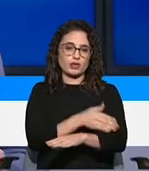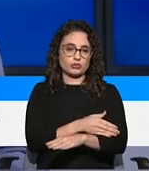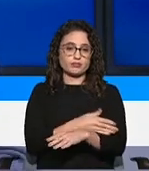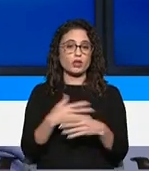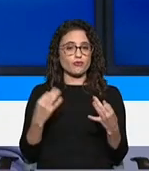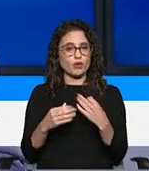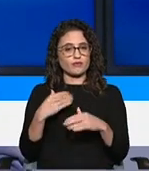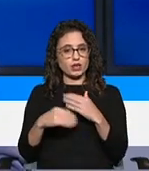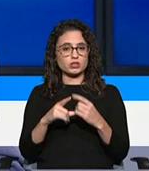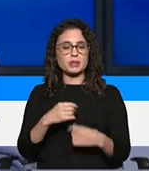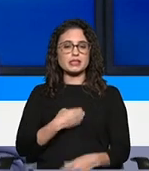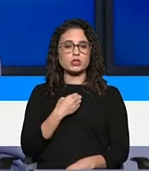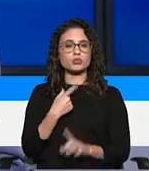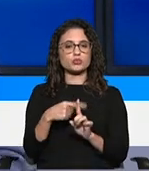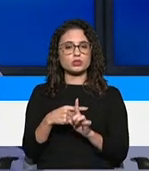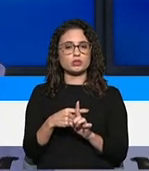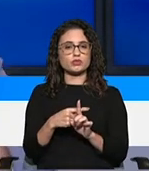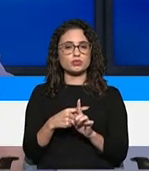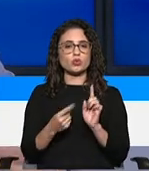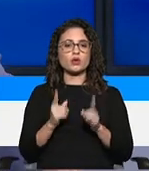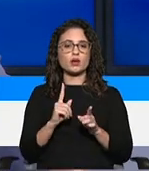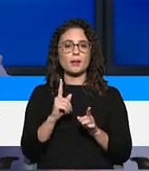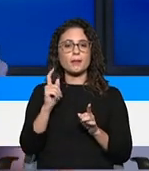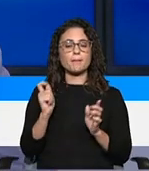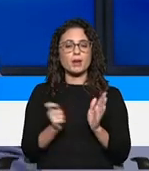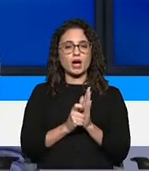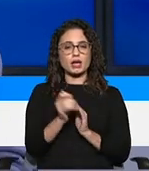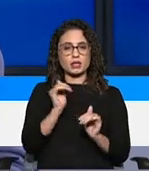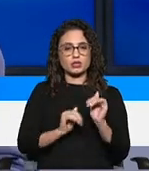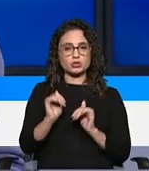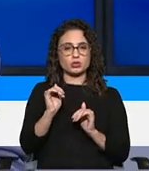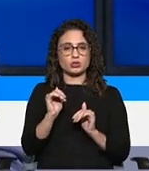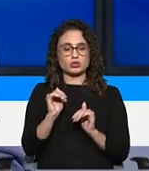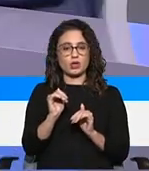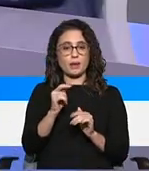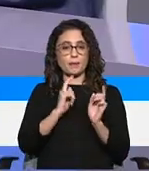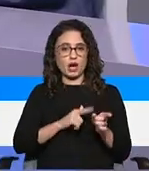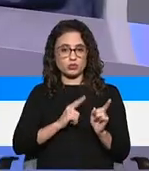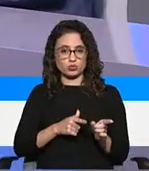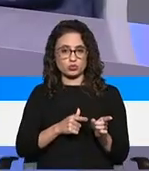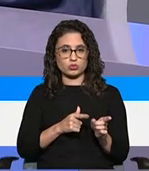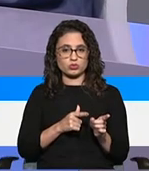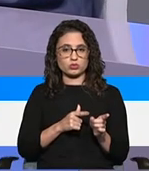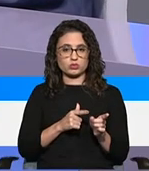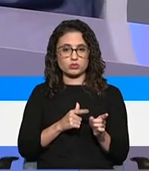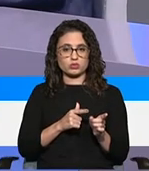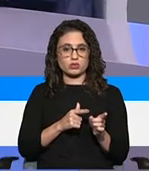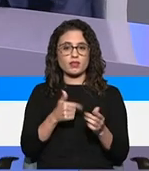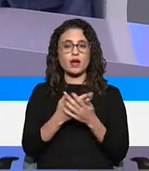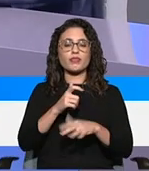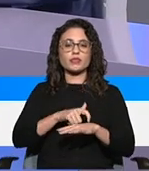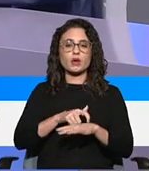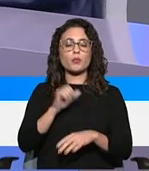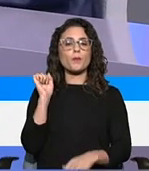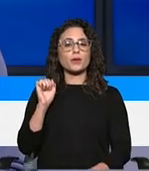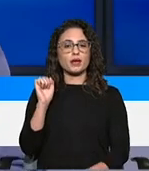consideramos que é positivo o facto de marcar as eleições para março porque assim dá tempo não só do partido socialista se